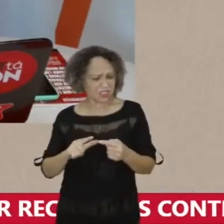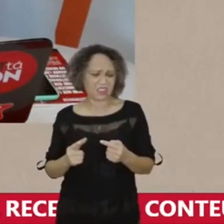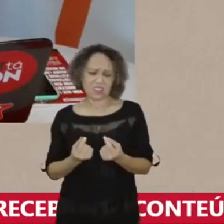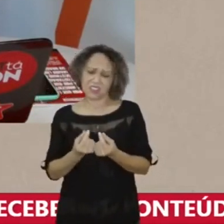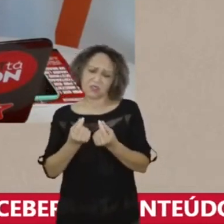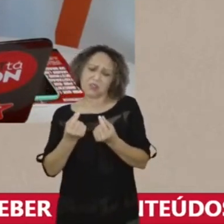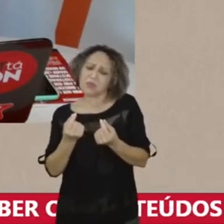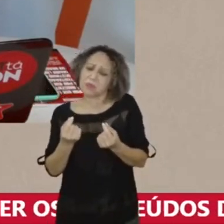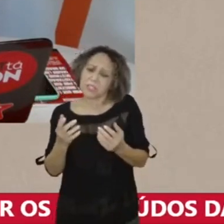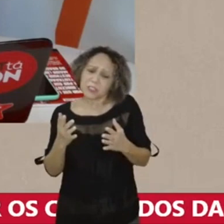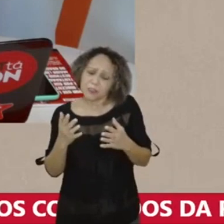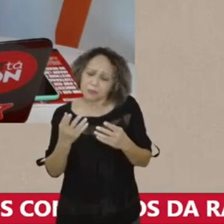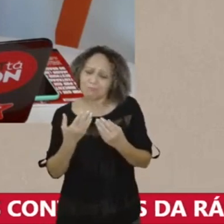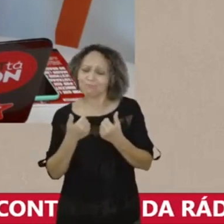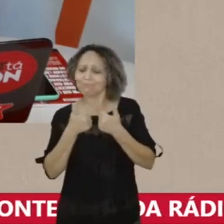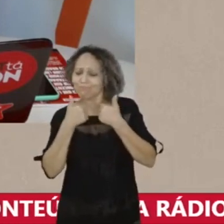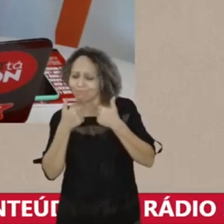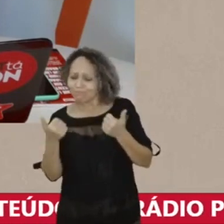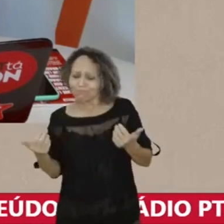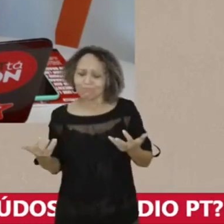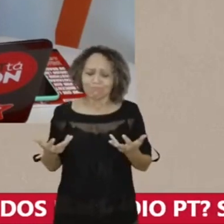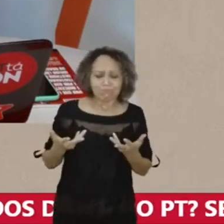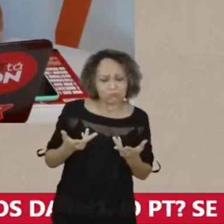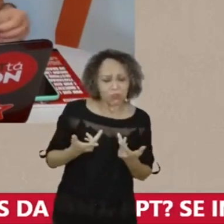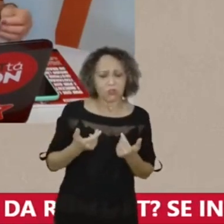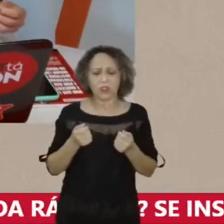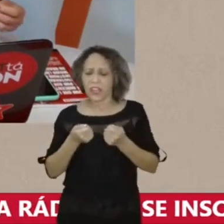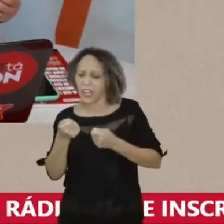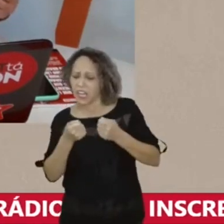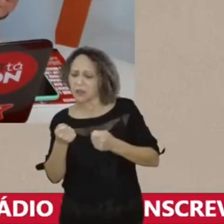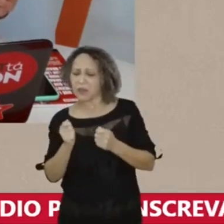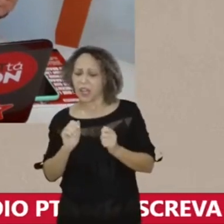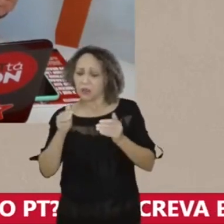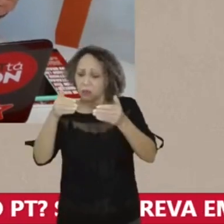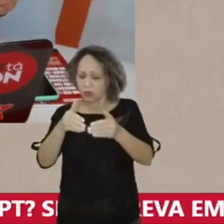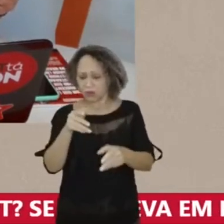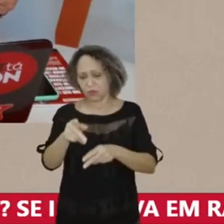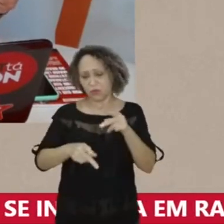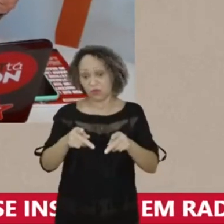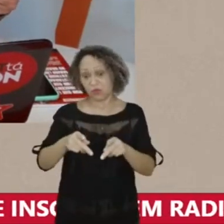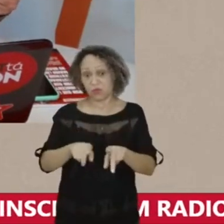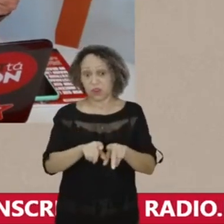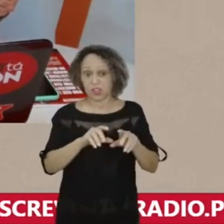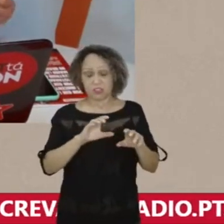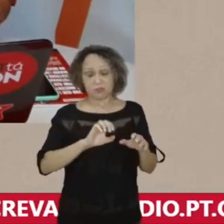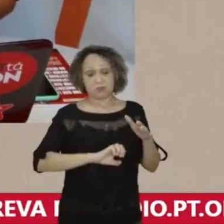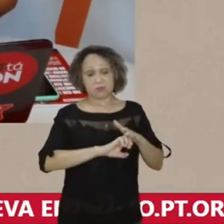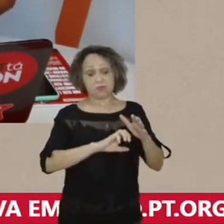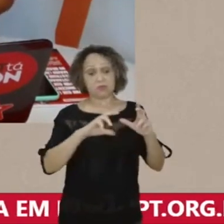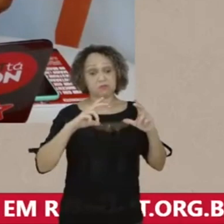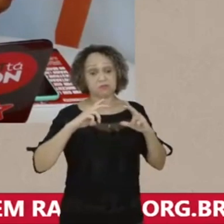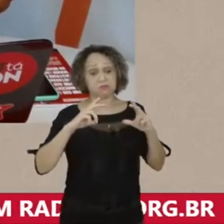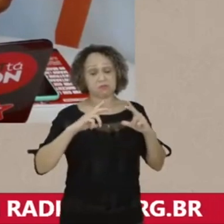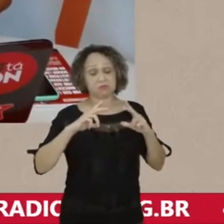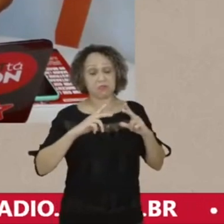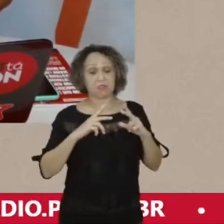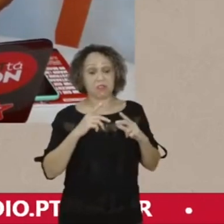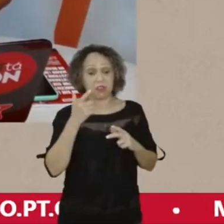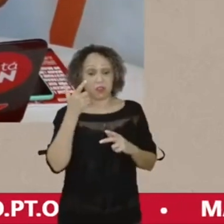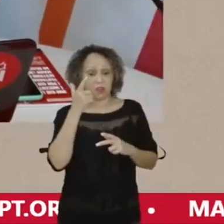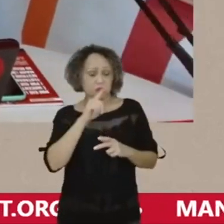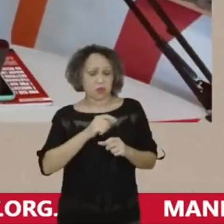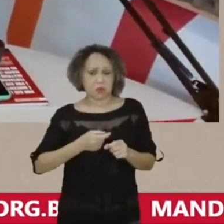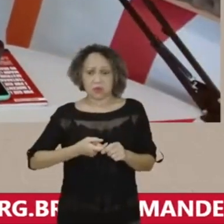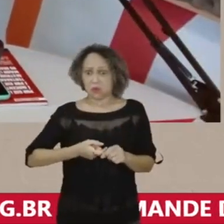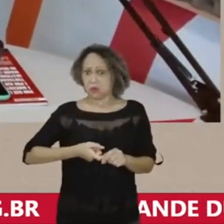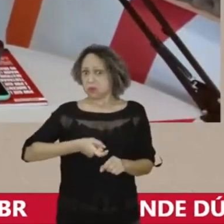sem a necessidade desses 400 importadores que estão apenas lucrando muito, não é, com essa alta de preços. Essa gasolina ela já